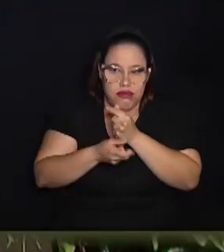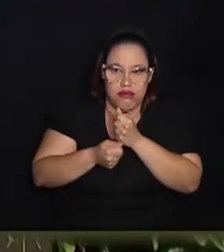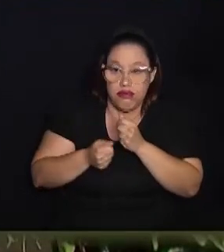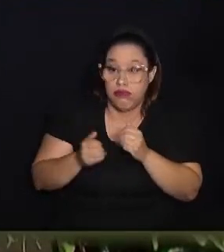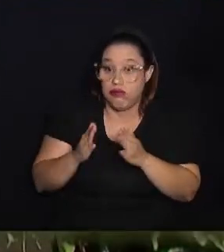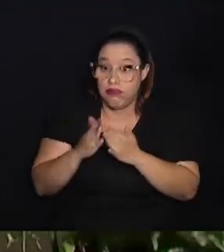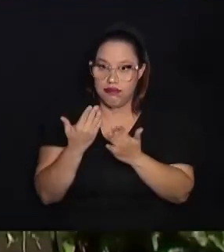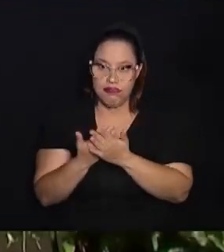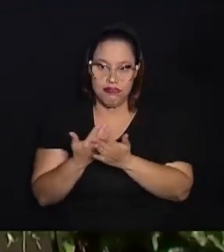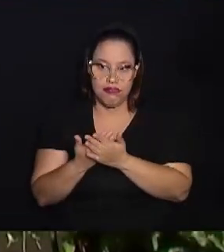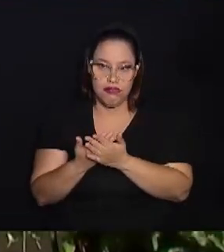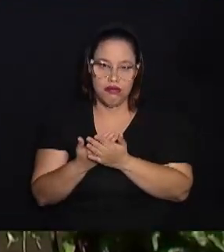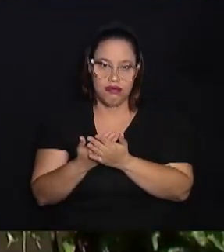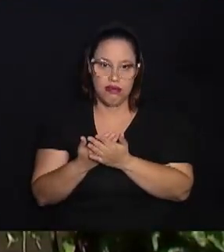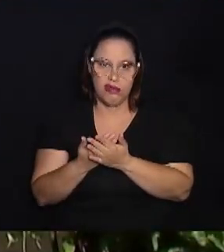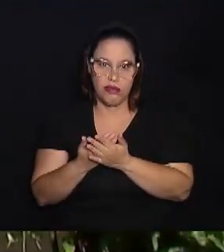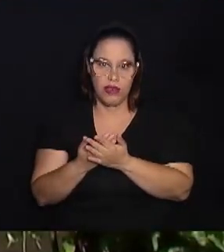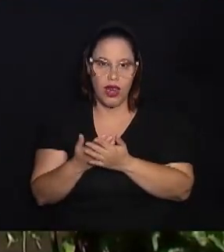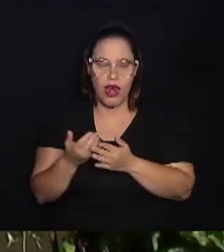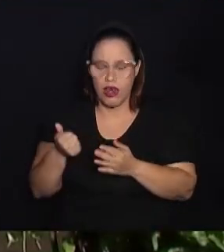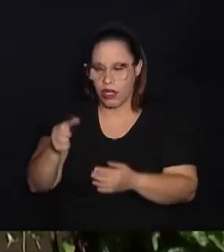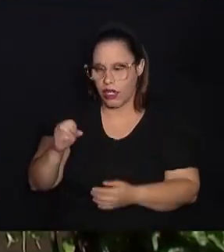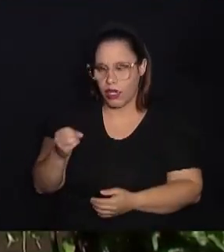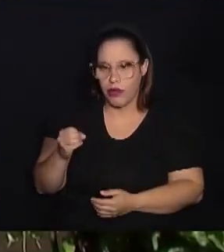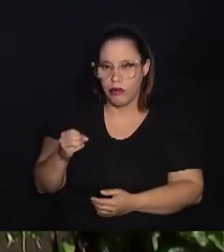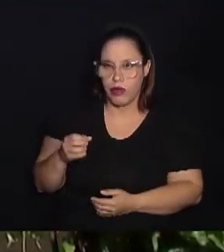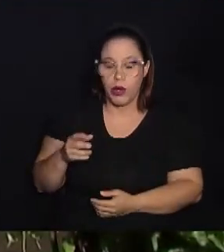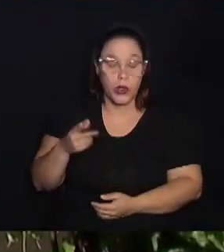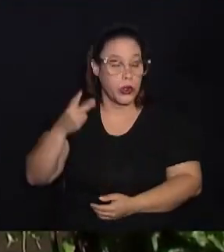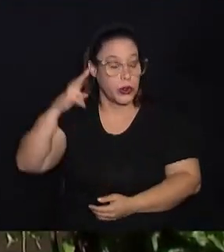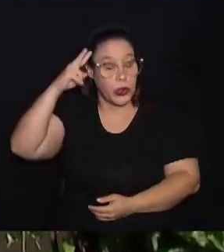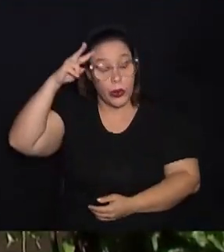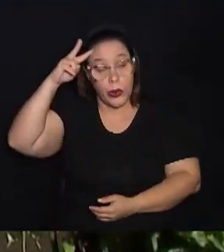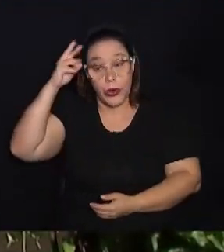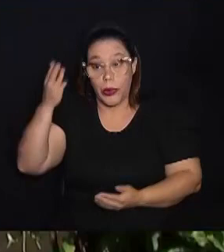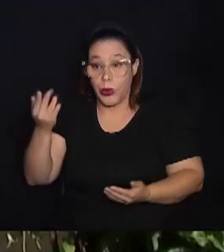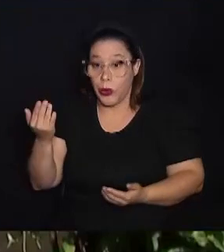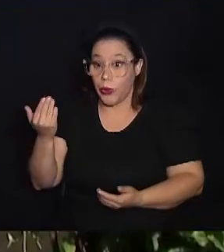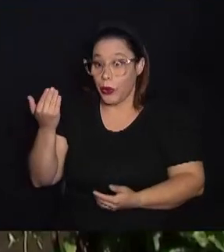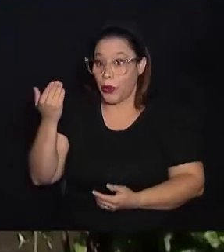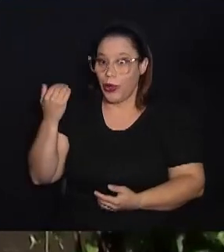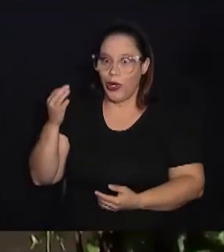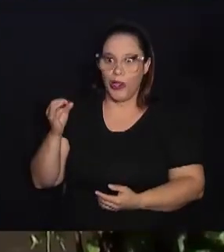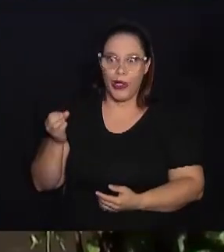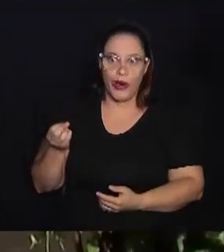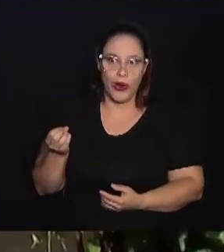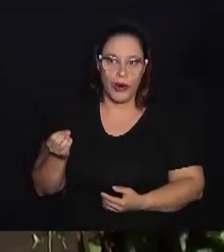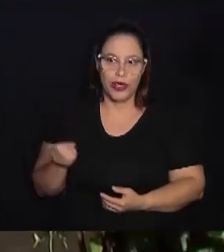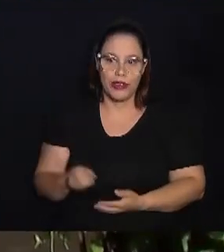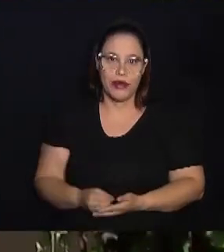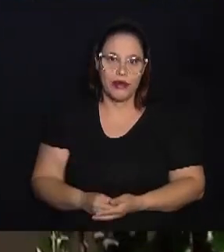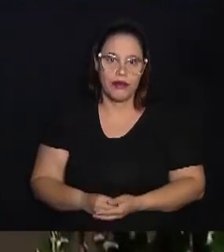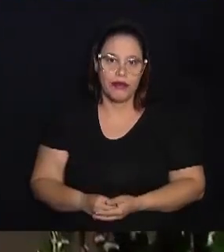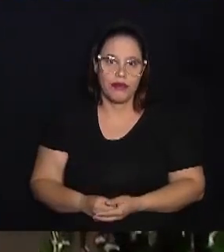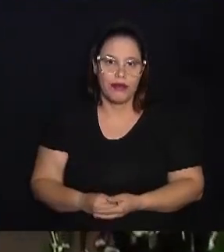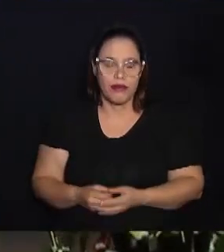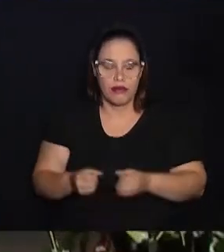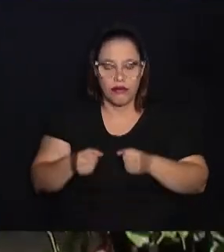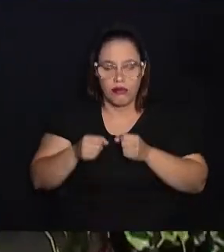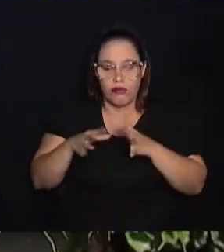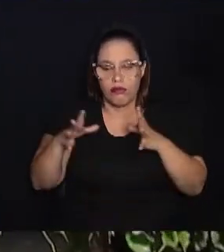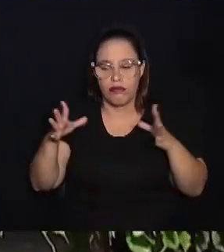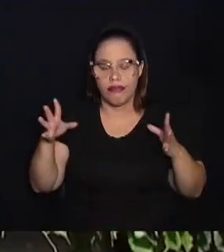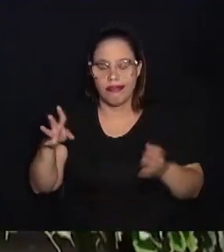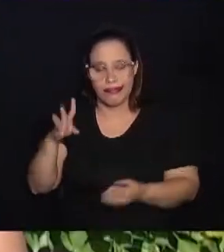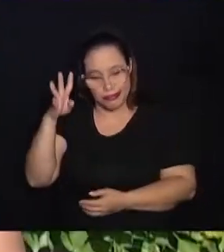parte que ela é muito centenária, ela tem muitas histórias que foram vividas aqui, e principalmente pelo pertencimento que ela faz os